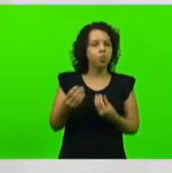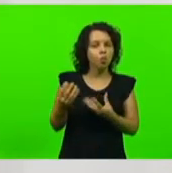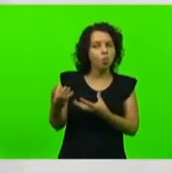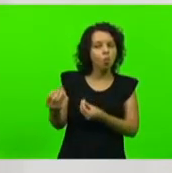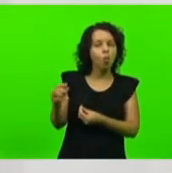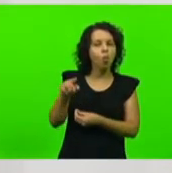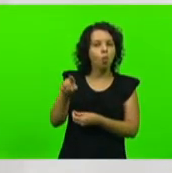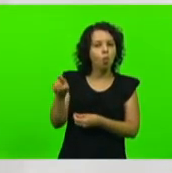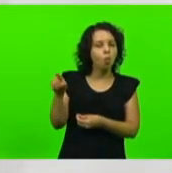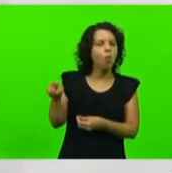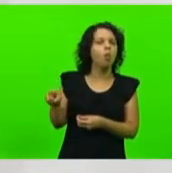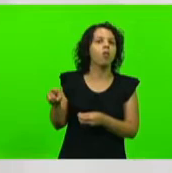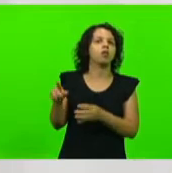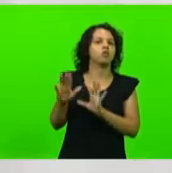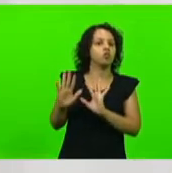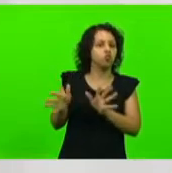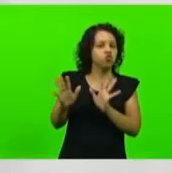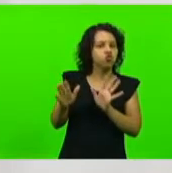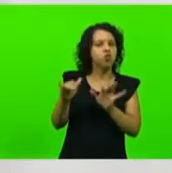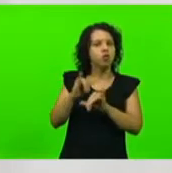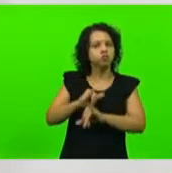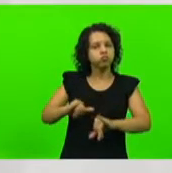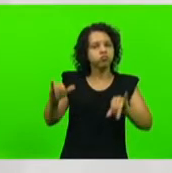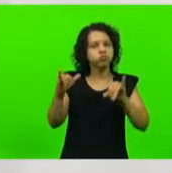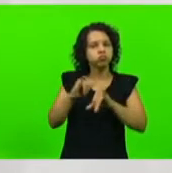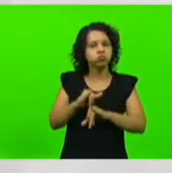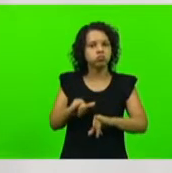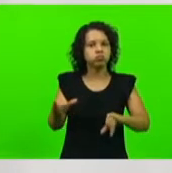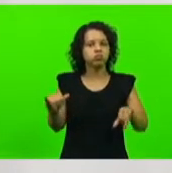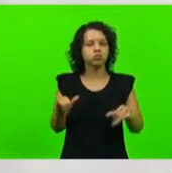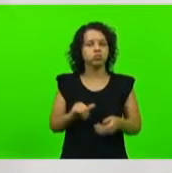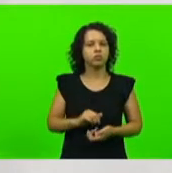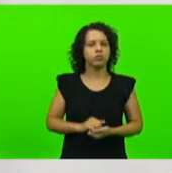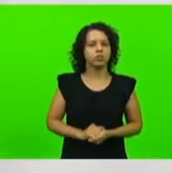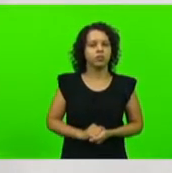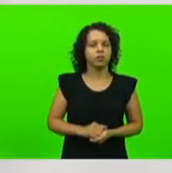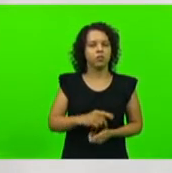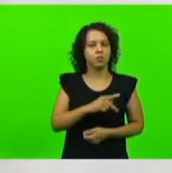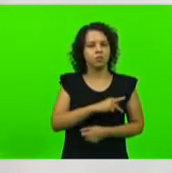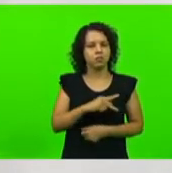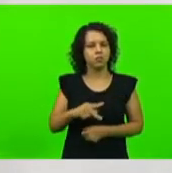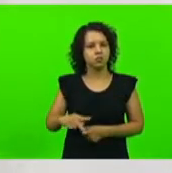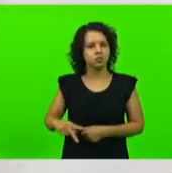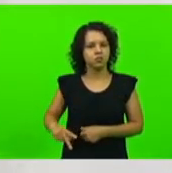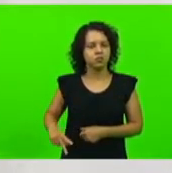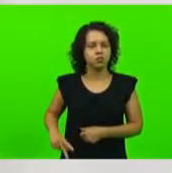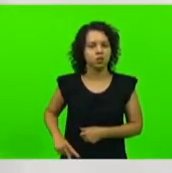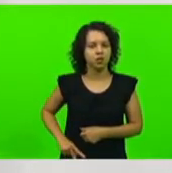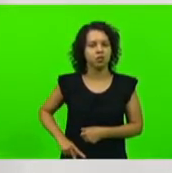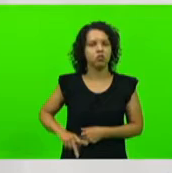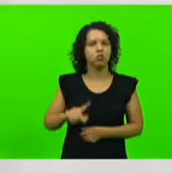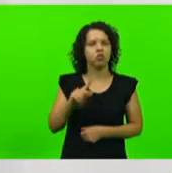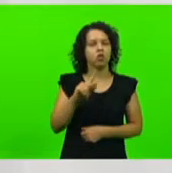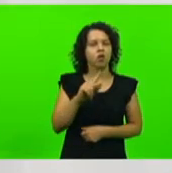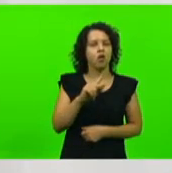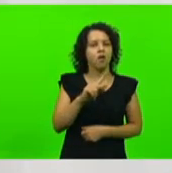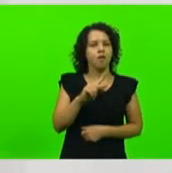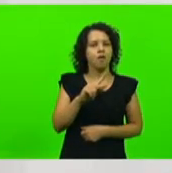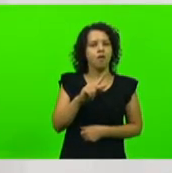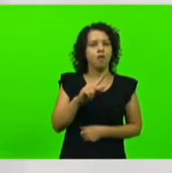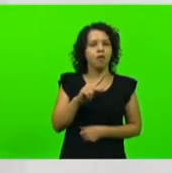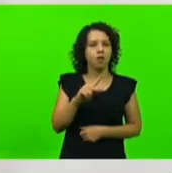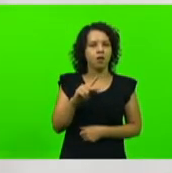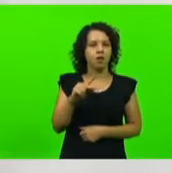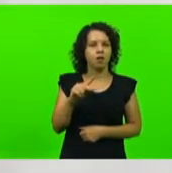estão se manifestando, para que o presidente Vladimir Putin desista